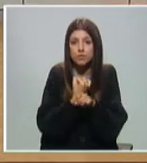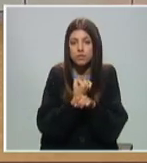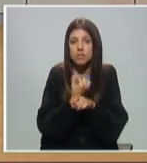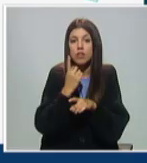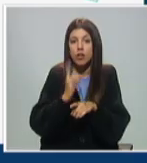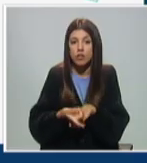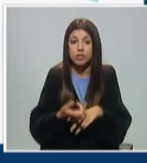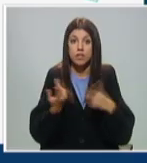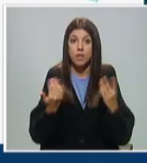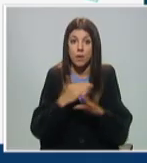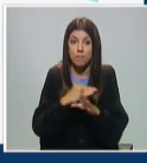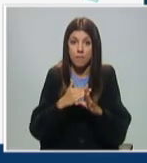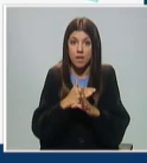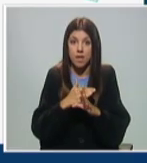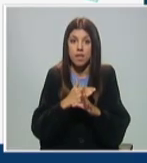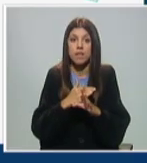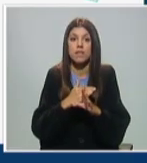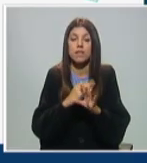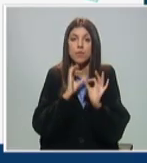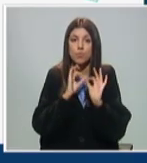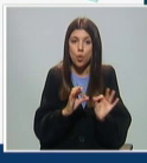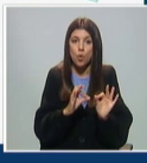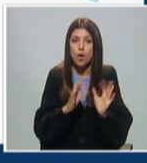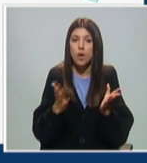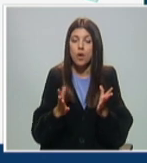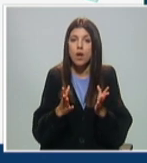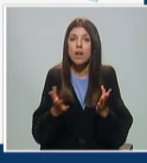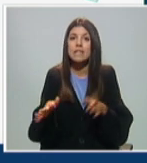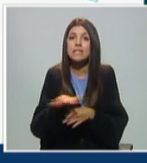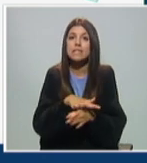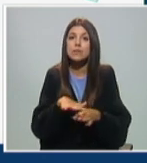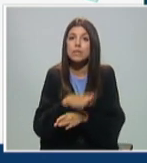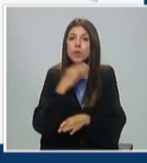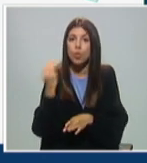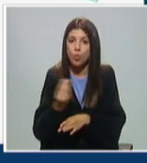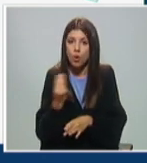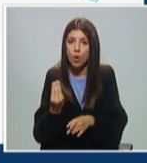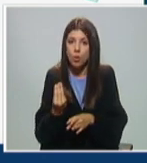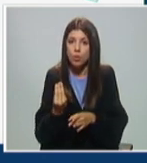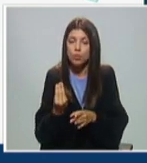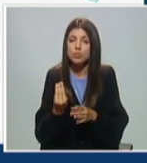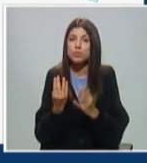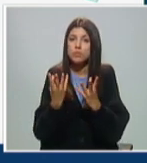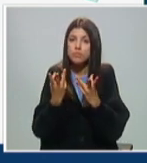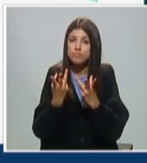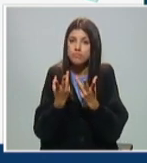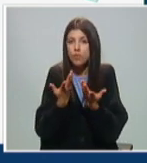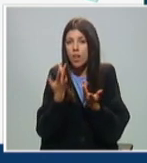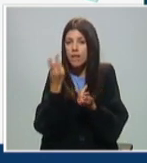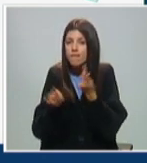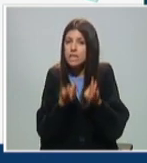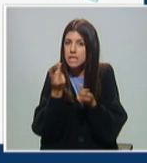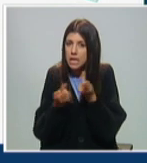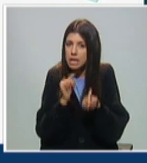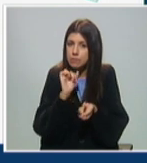Apurada a média final, podemos calcular a situação do aluno. Então, vamos utilizar a função se. Não está aqui